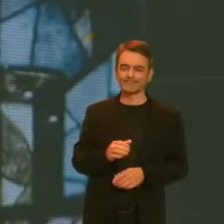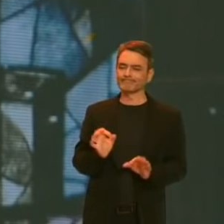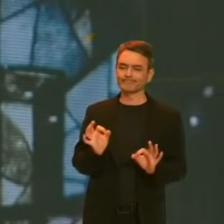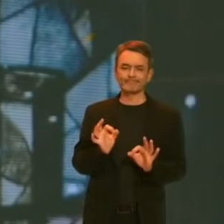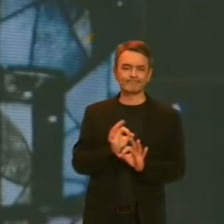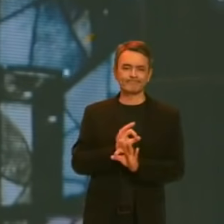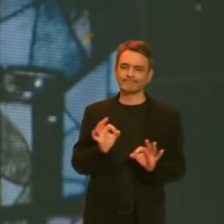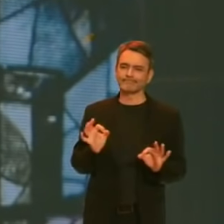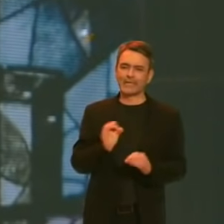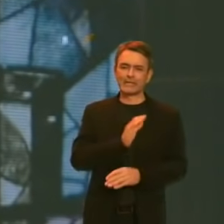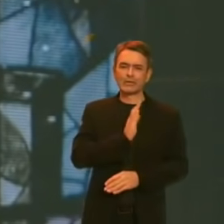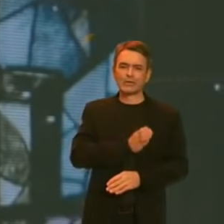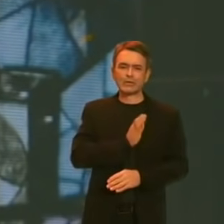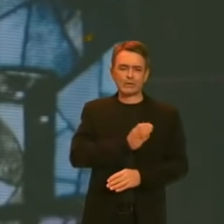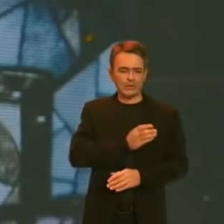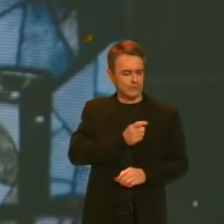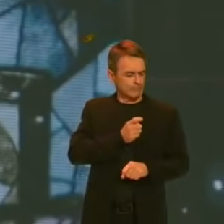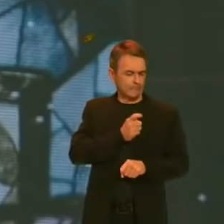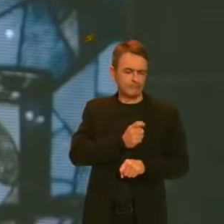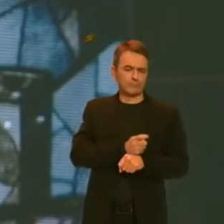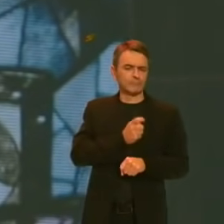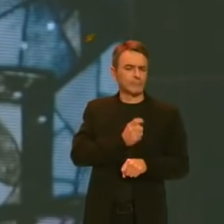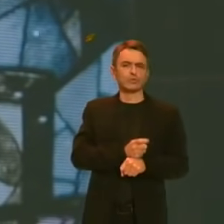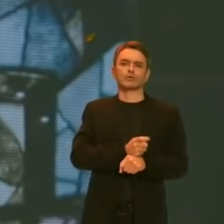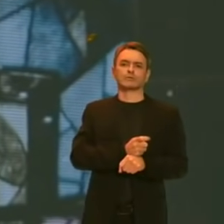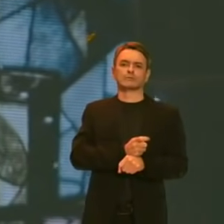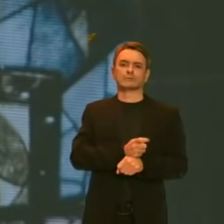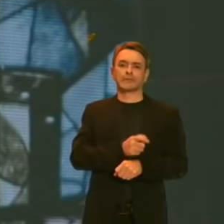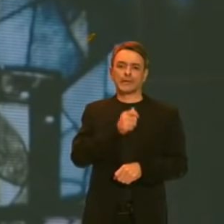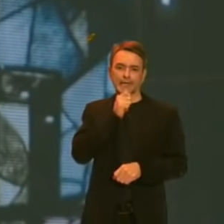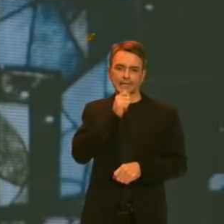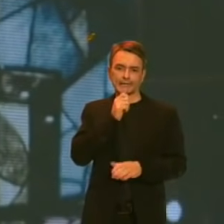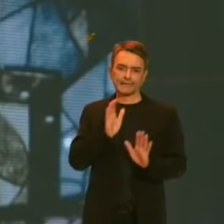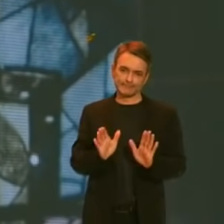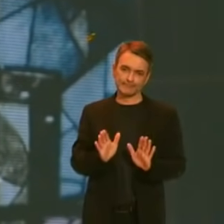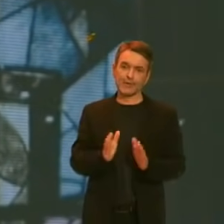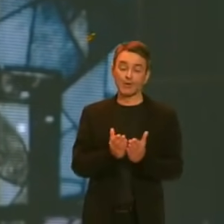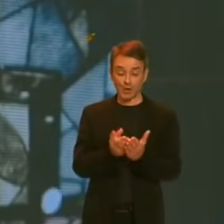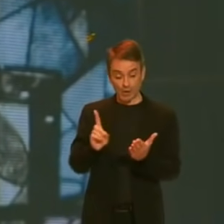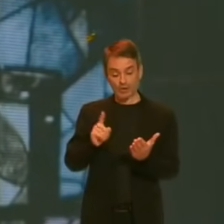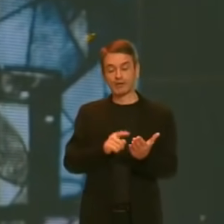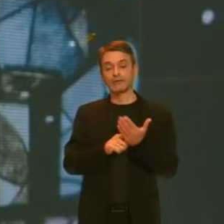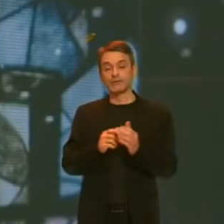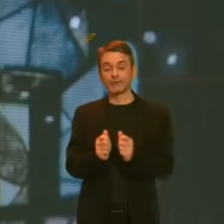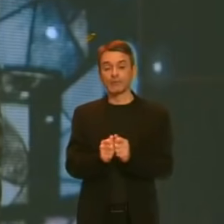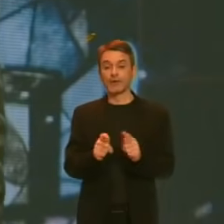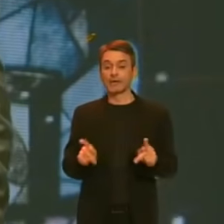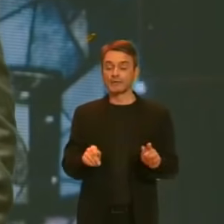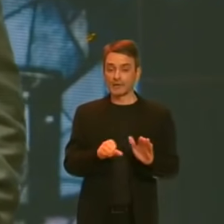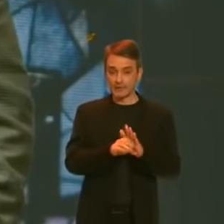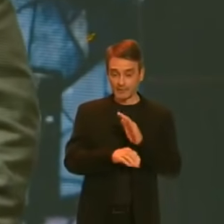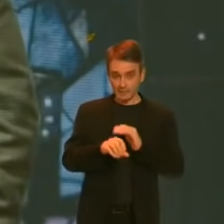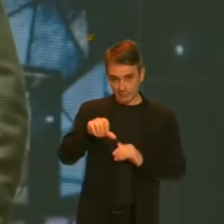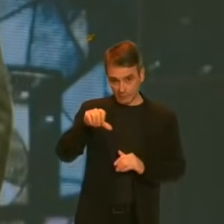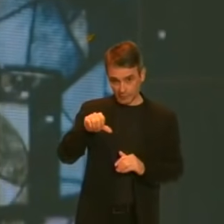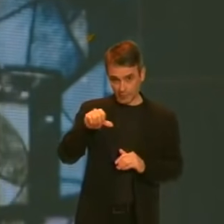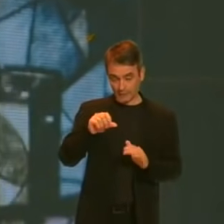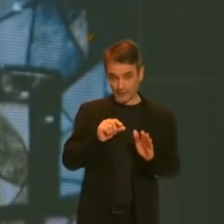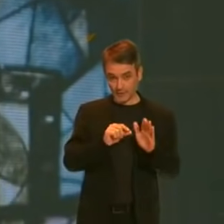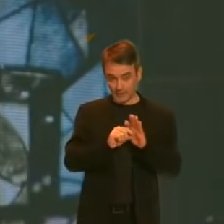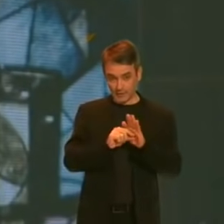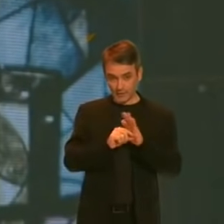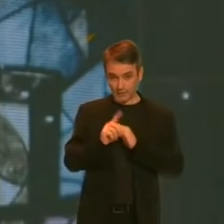endurecido. Então convido você a ler a palavra de Deus junto comigo, no livro do Apocalipse, capítulo 9, versículos de